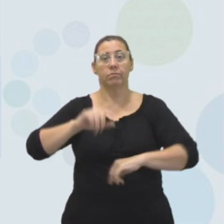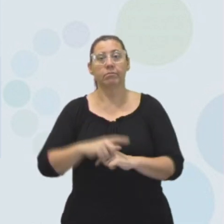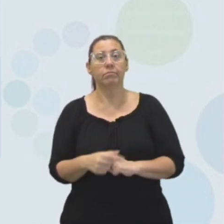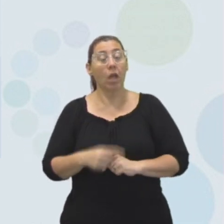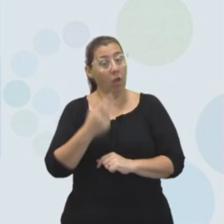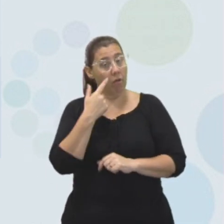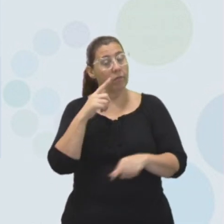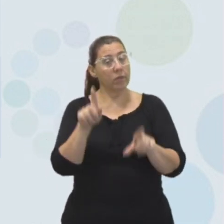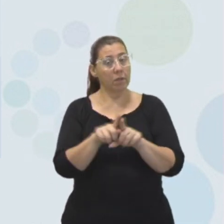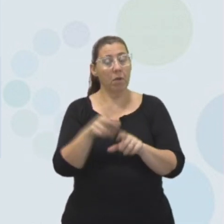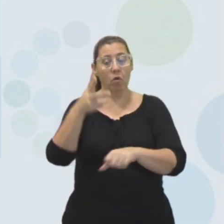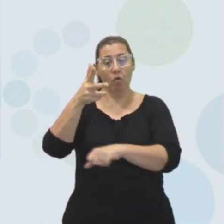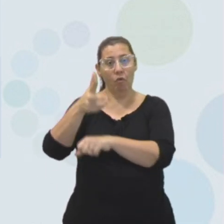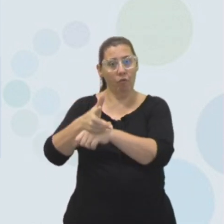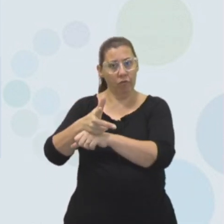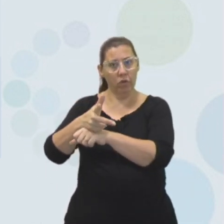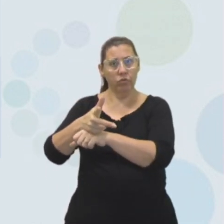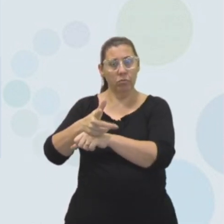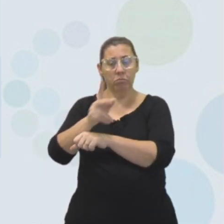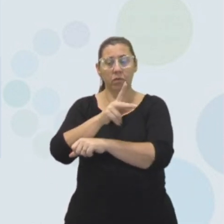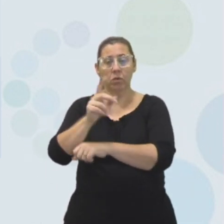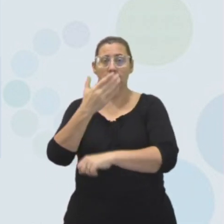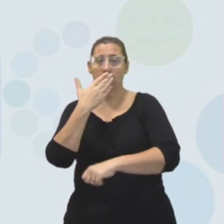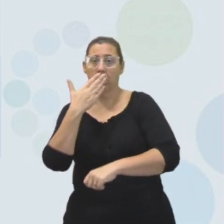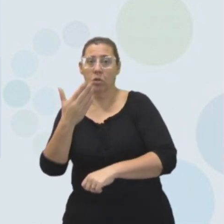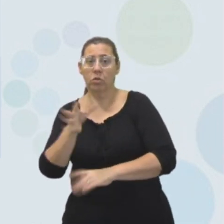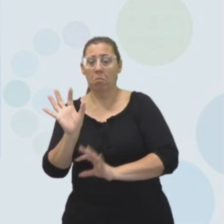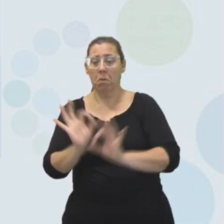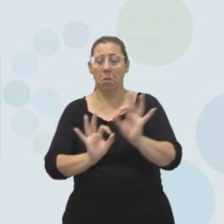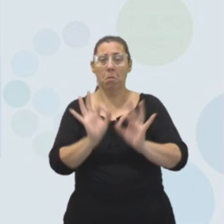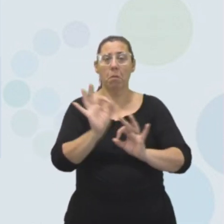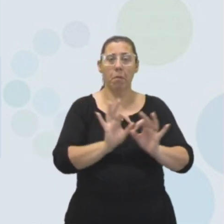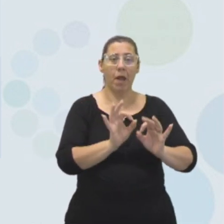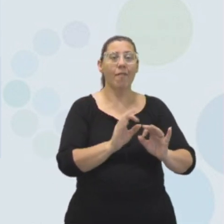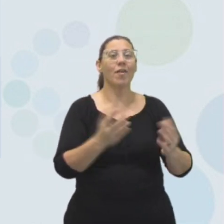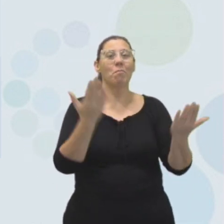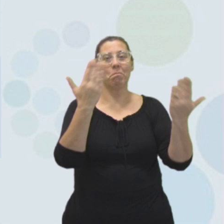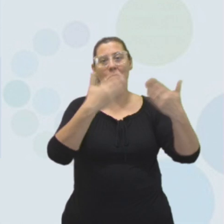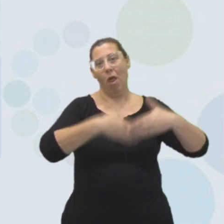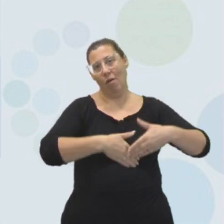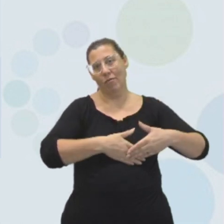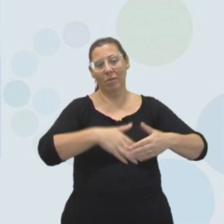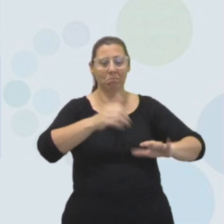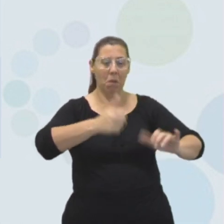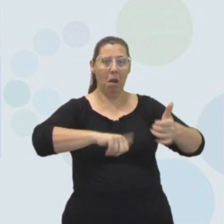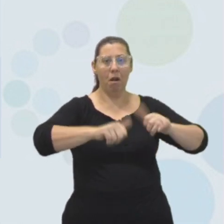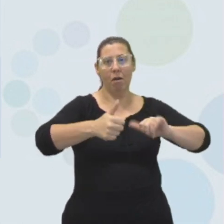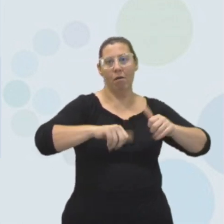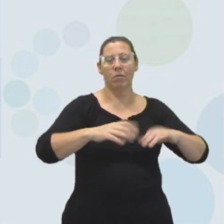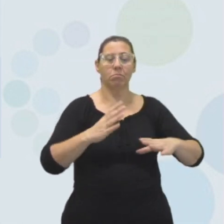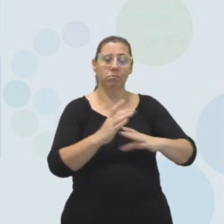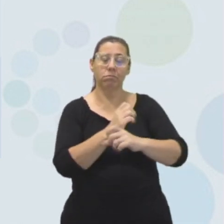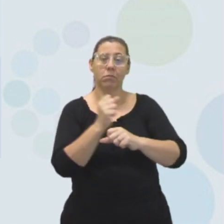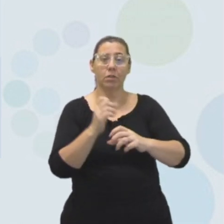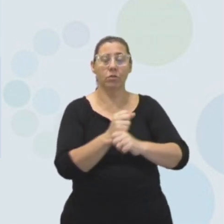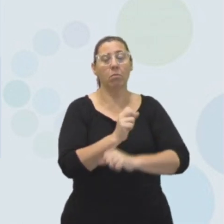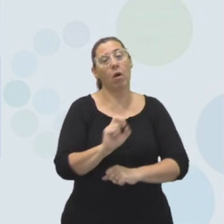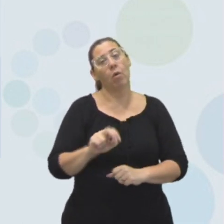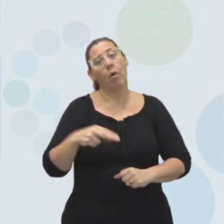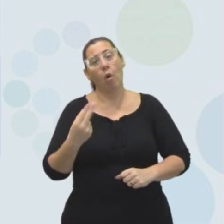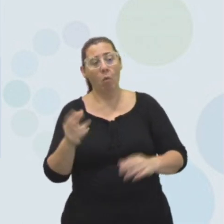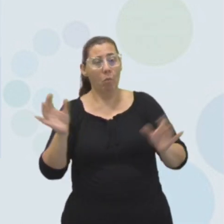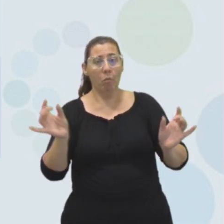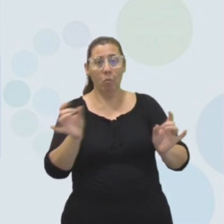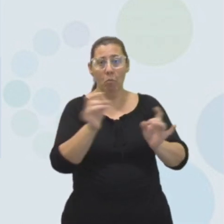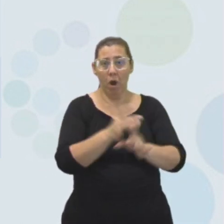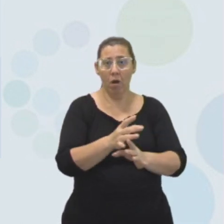por exemplo, que o vídeo foi solicitado como forma de avaliação. Uma avaliação somativa ou uma avaliação